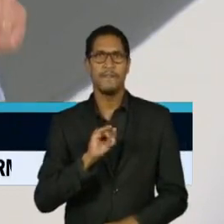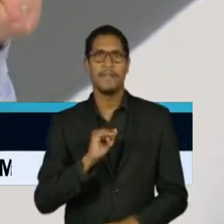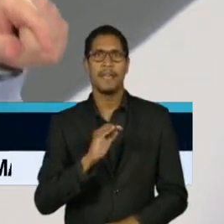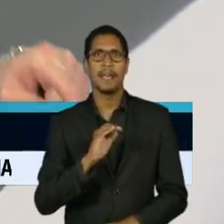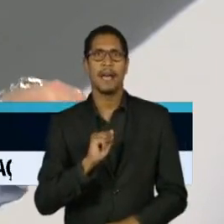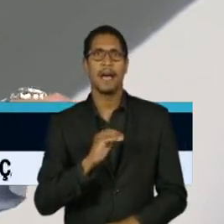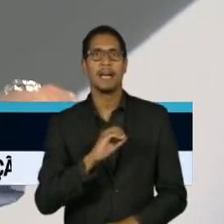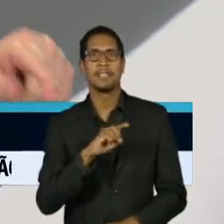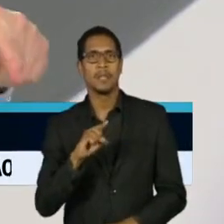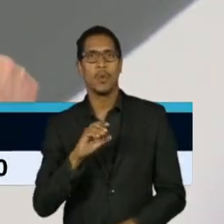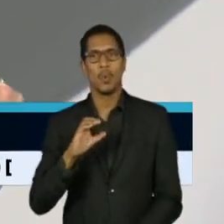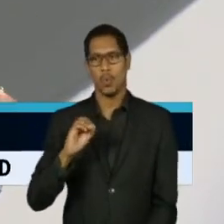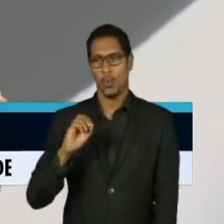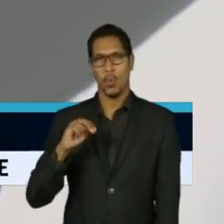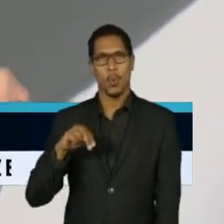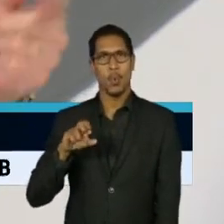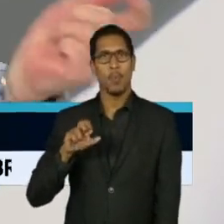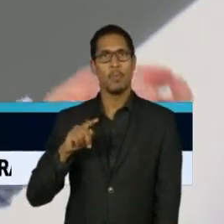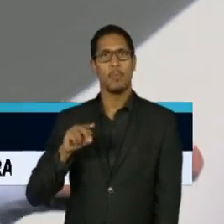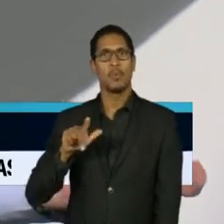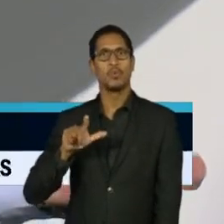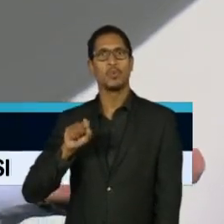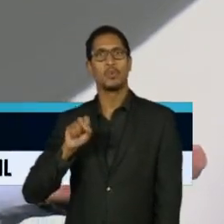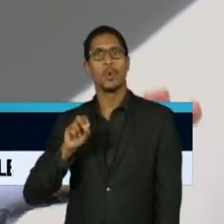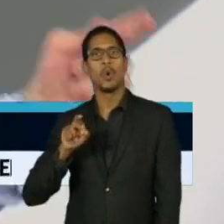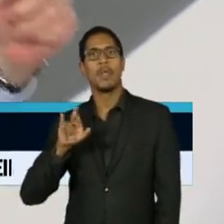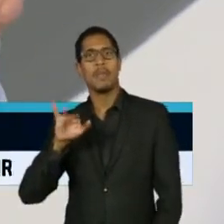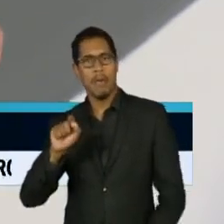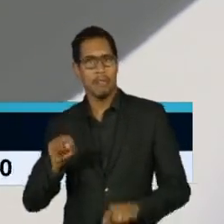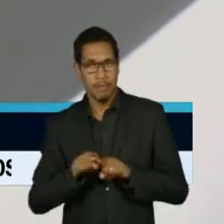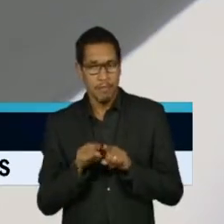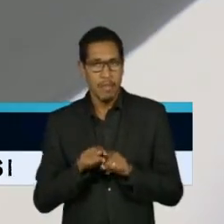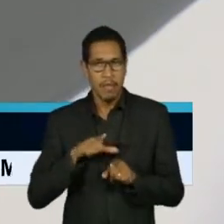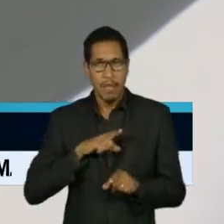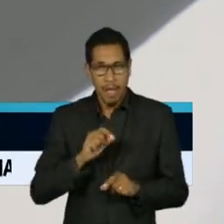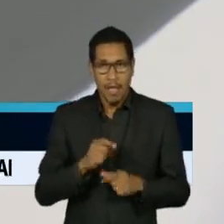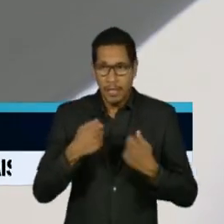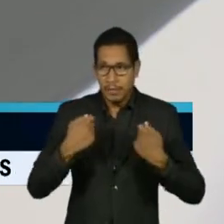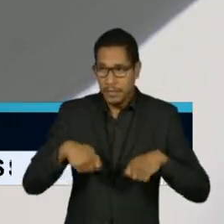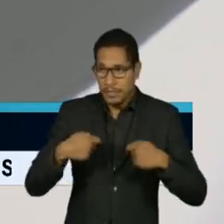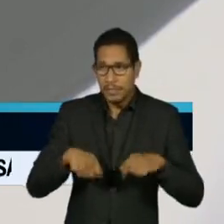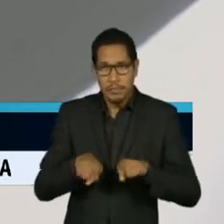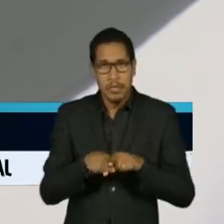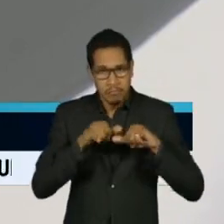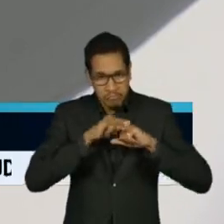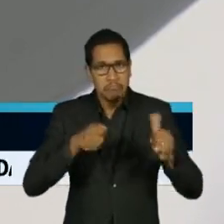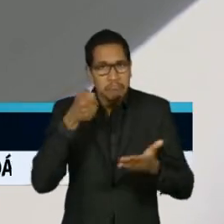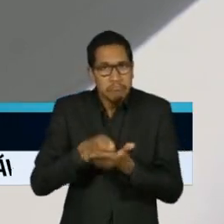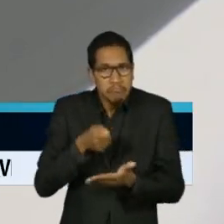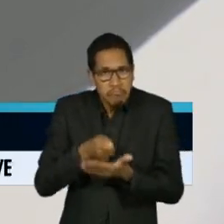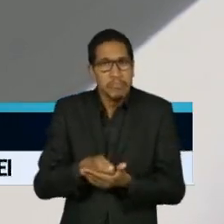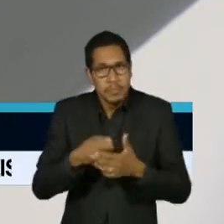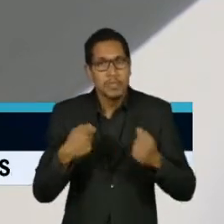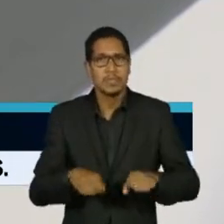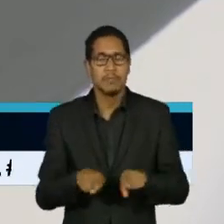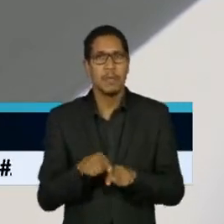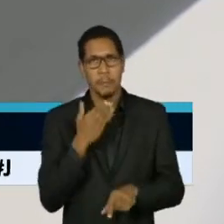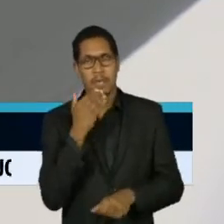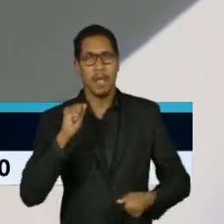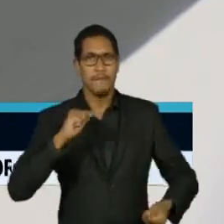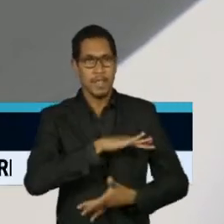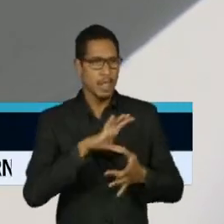da Saúde. O Ministério da Saúde tem que fazer o que ele fez finalmente, pedir para a Anvisa para liberar o autoteste.